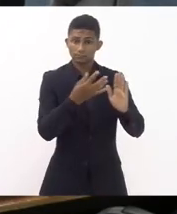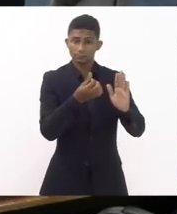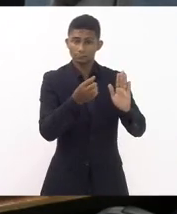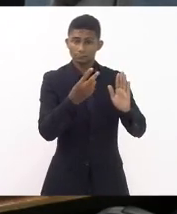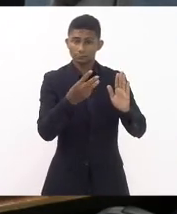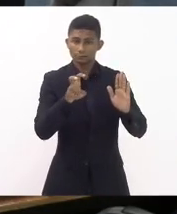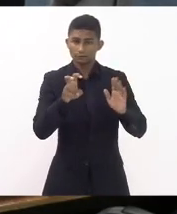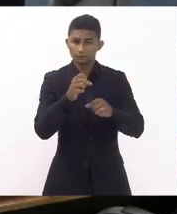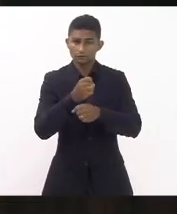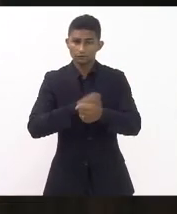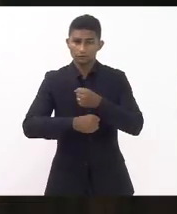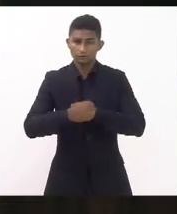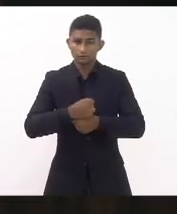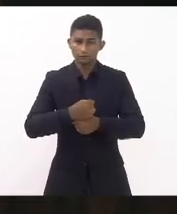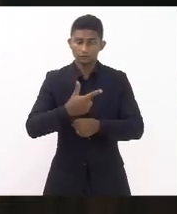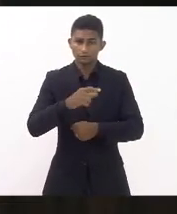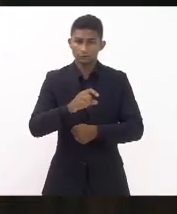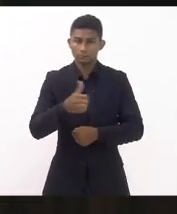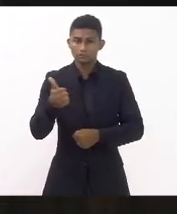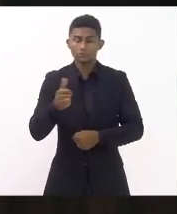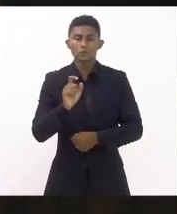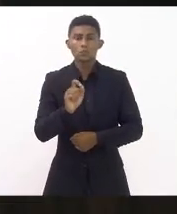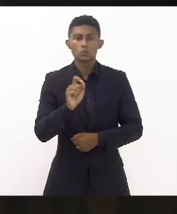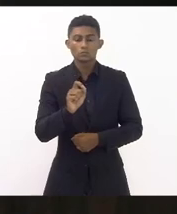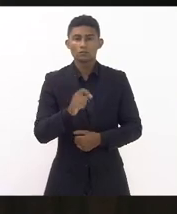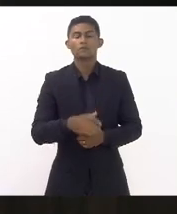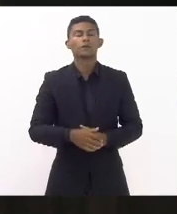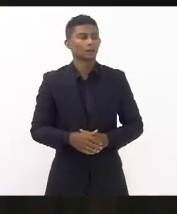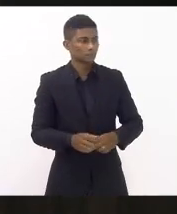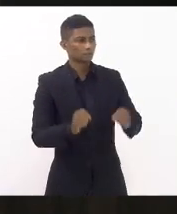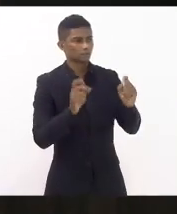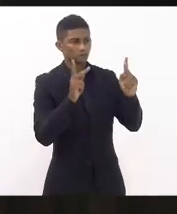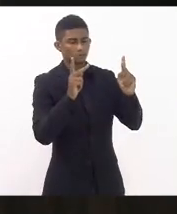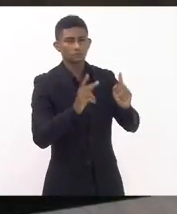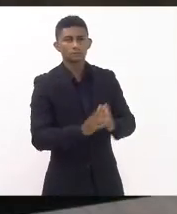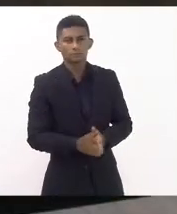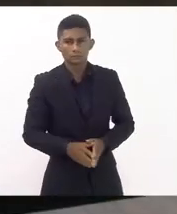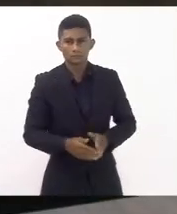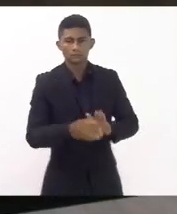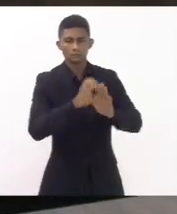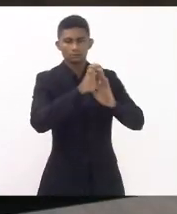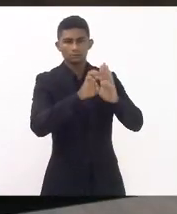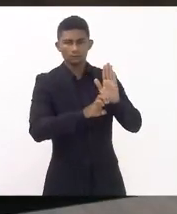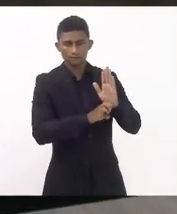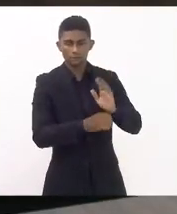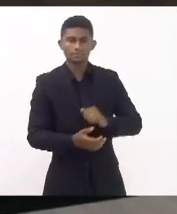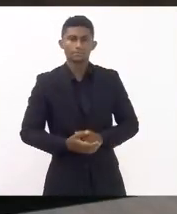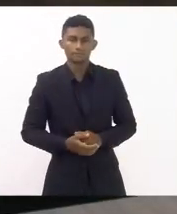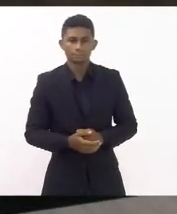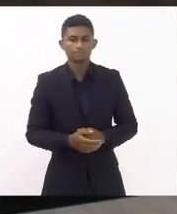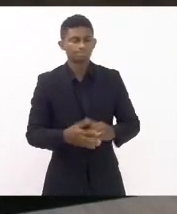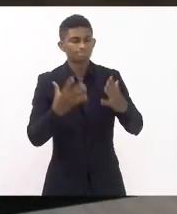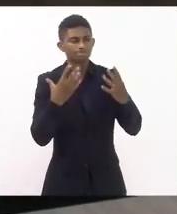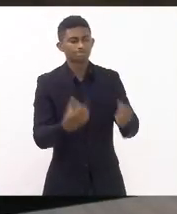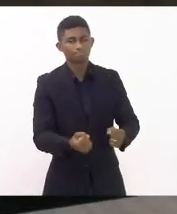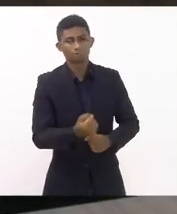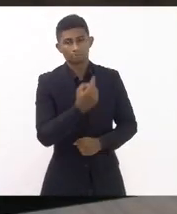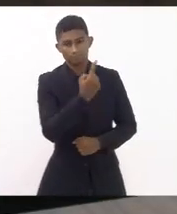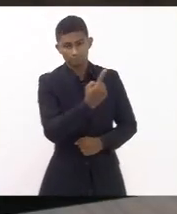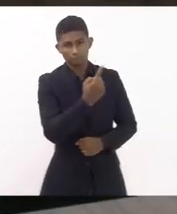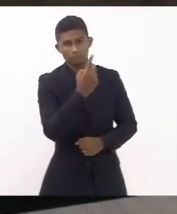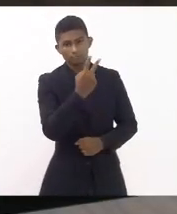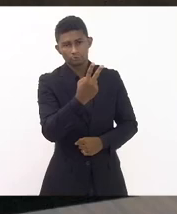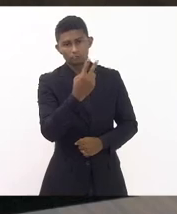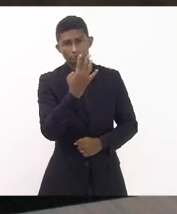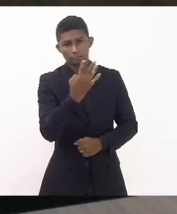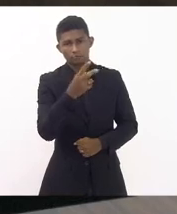...4635 de 21, que dispõe sobre a responsabilidade dos condomínios. Okay. É sobre as emendas. Favorável às emendas 1, 2,